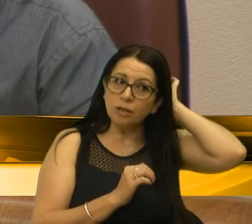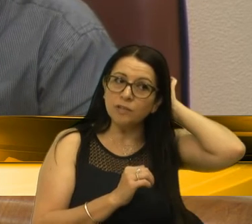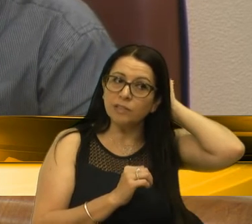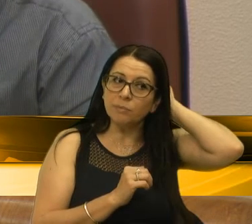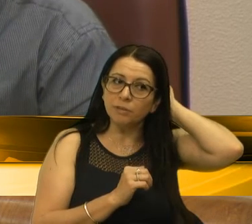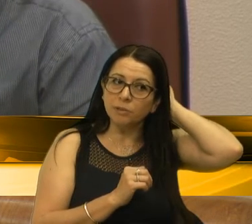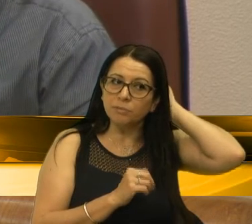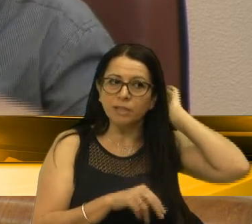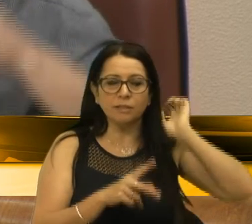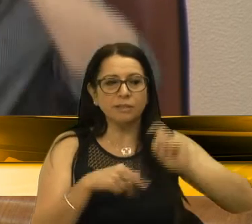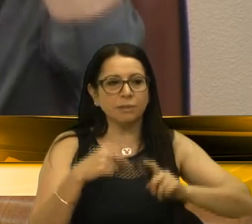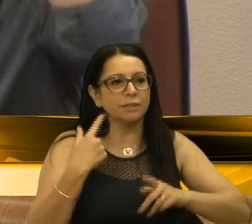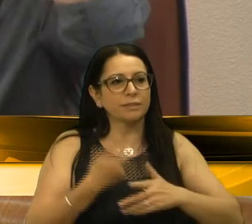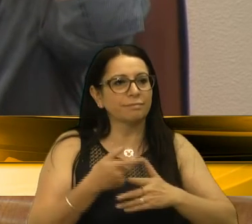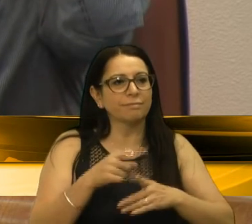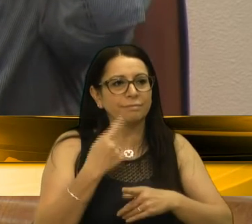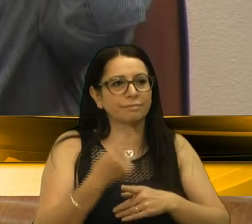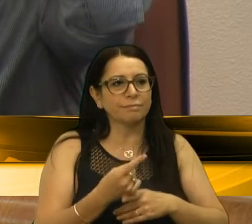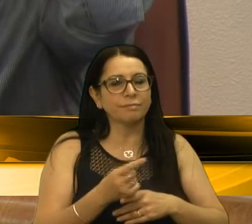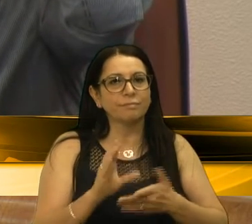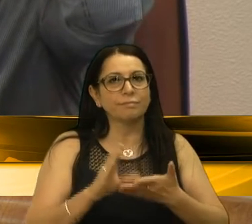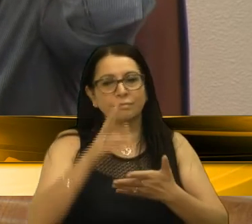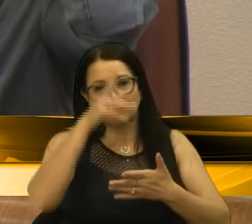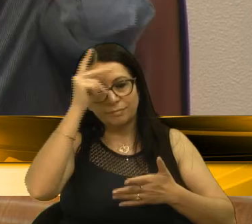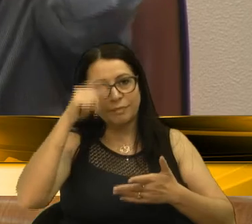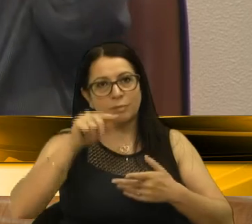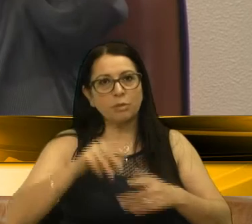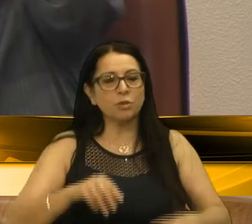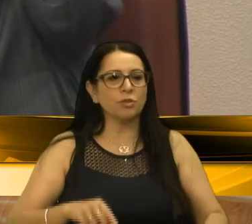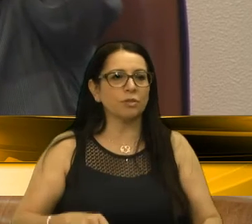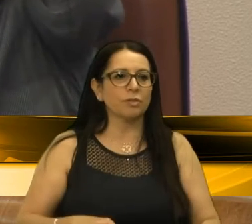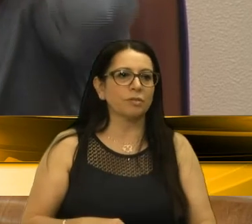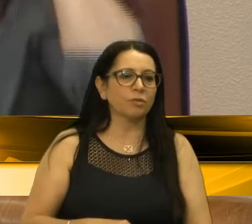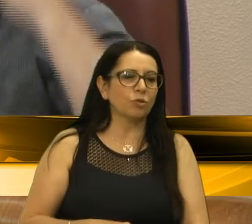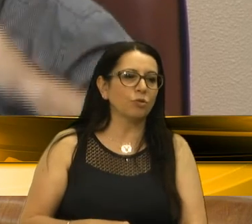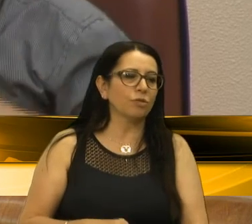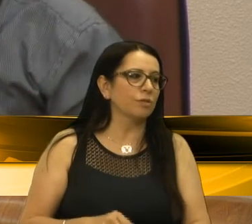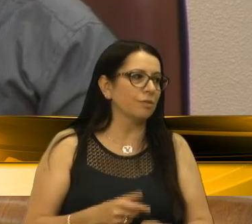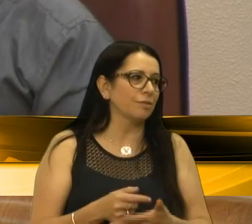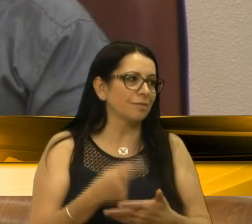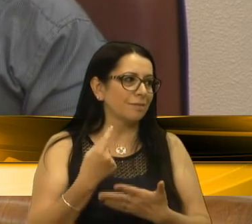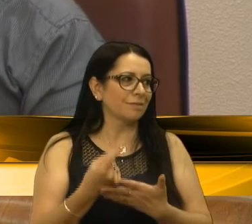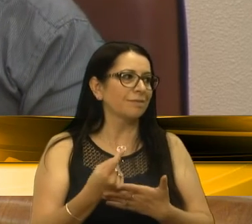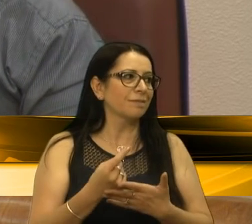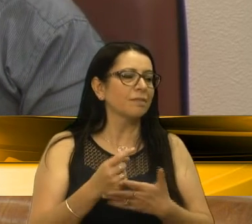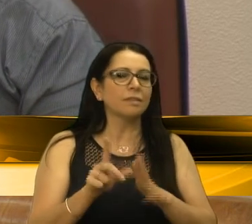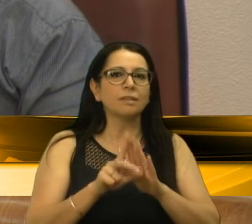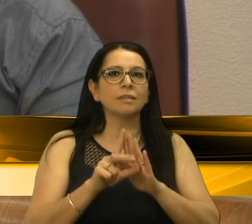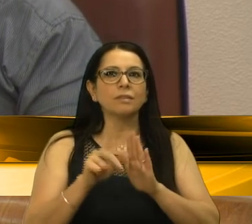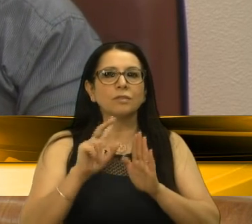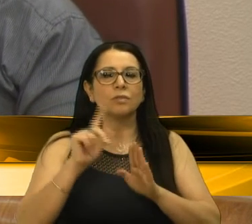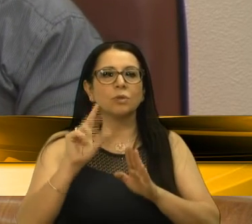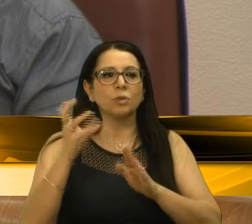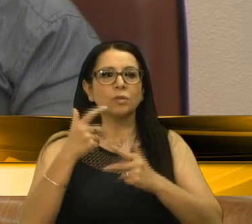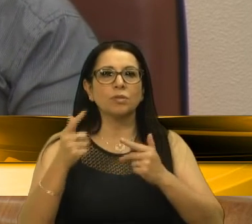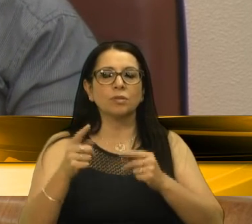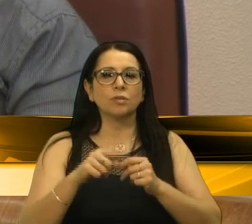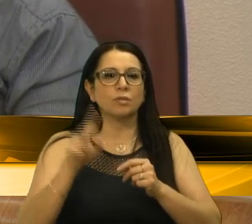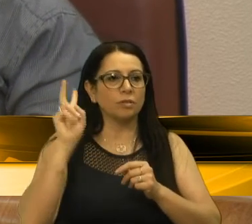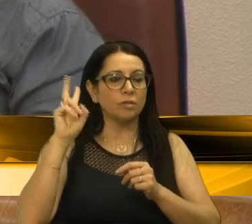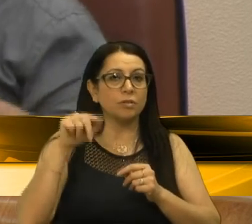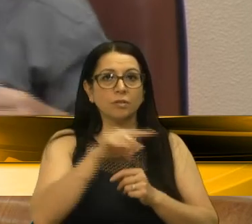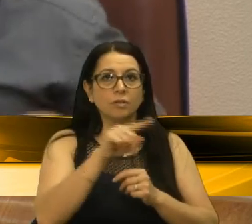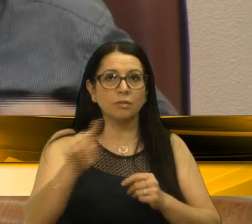das questões do Conselho Municipal de Saúde, seja como chefe de gabinete ou como secretário da Saúde, a única resolução que eu tenho conhecimento de memória é a resolução em que o